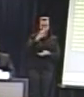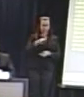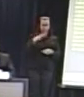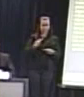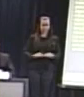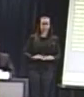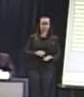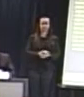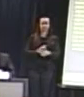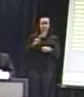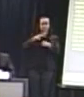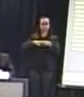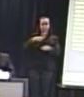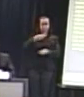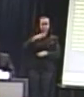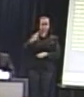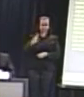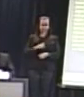Presidência da República.